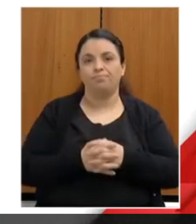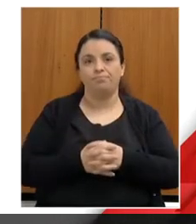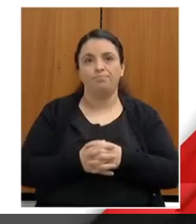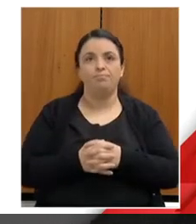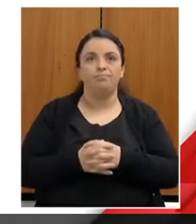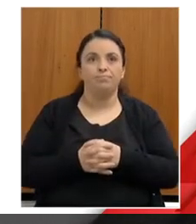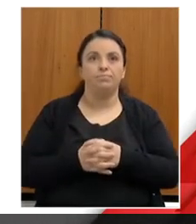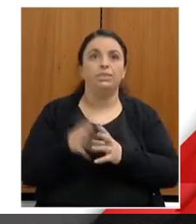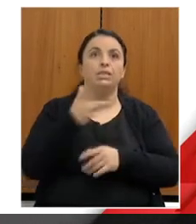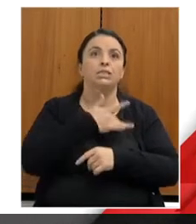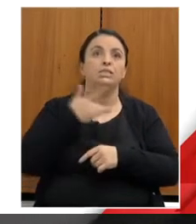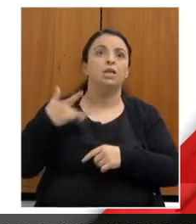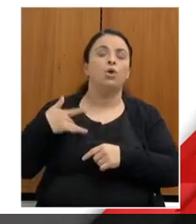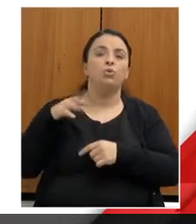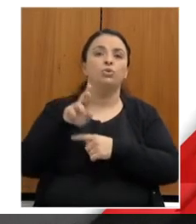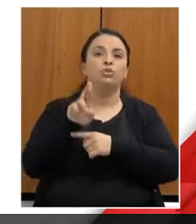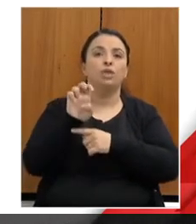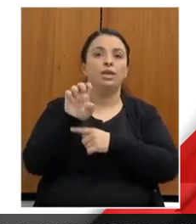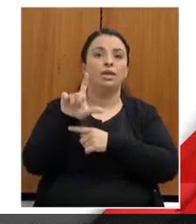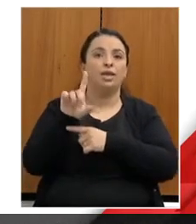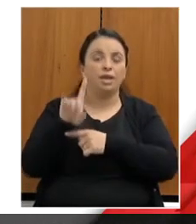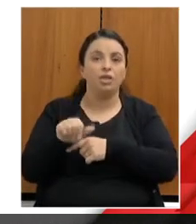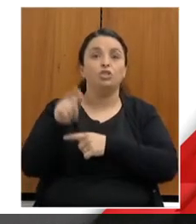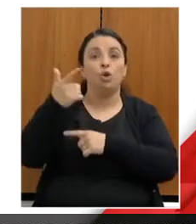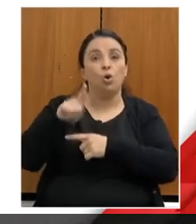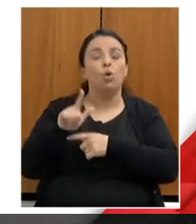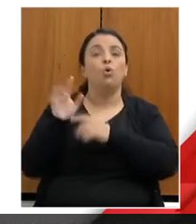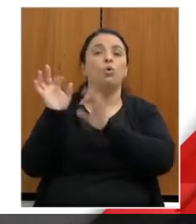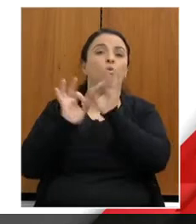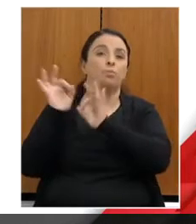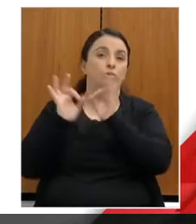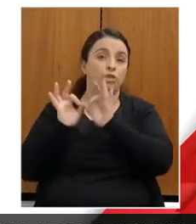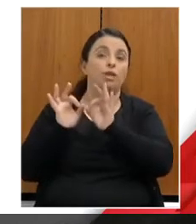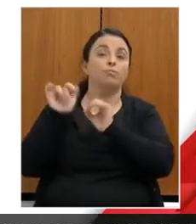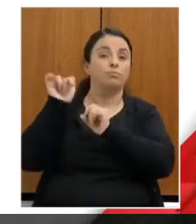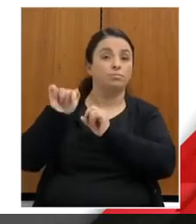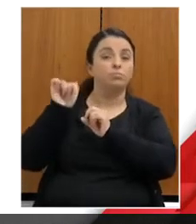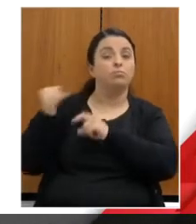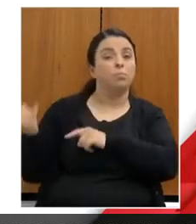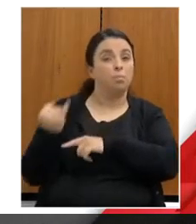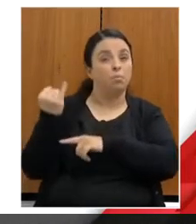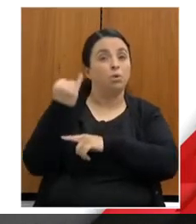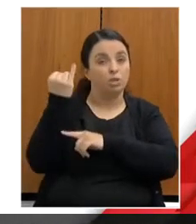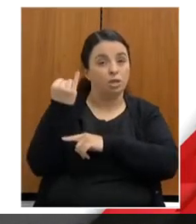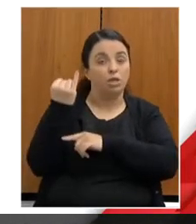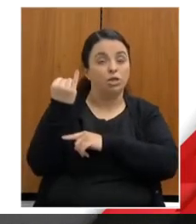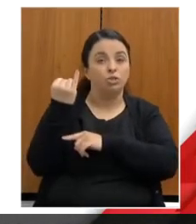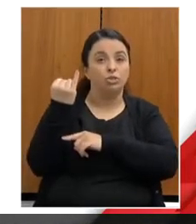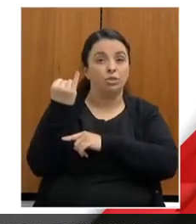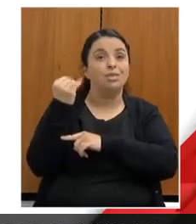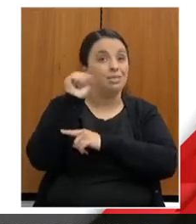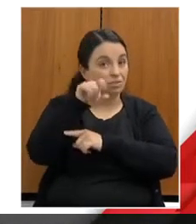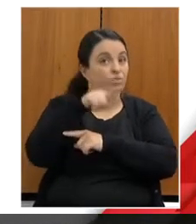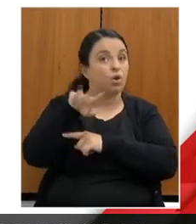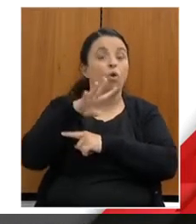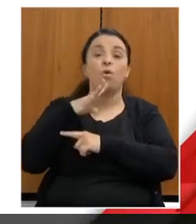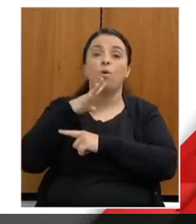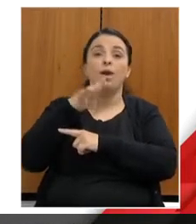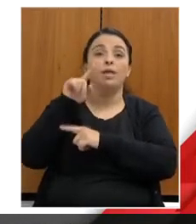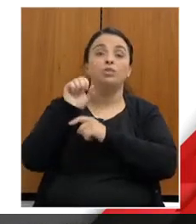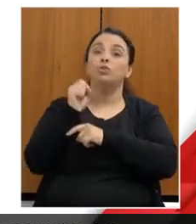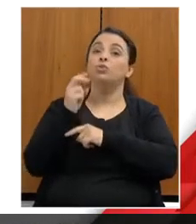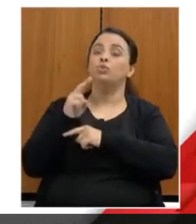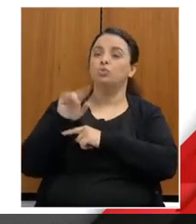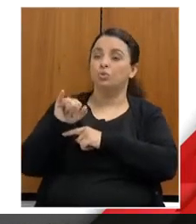Saúde em Rede, outro projeto. Esse Saúde em Rede é um projeto muito importante para quem conhece bem o SUS. Ele que